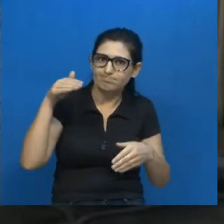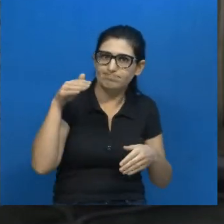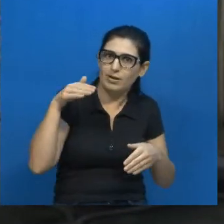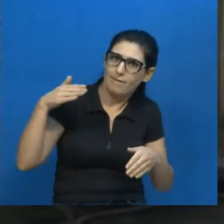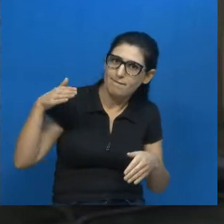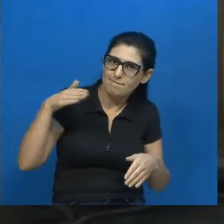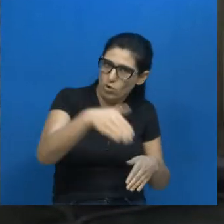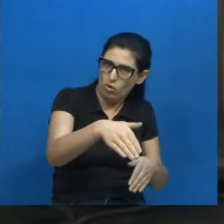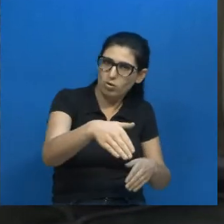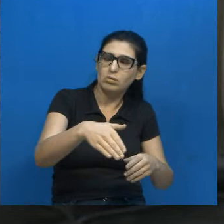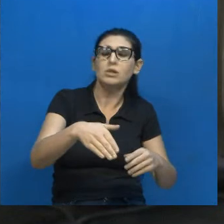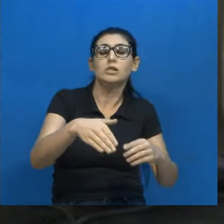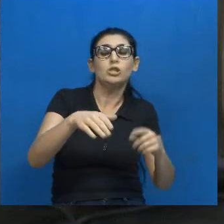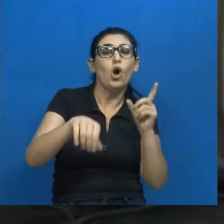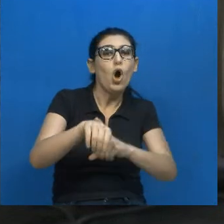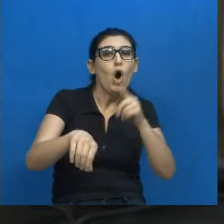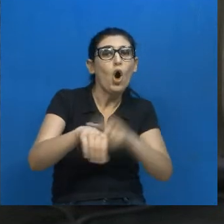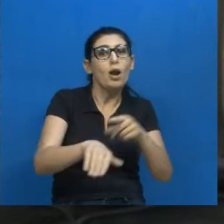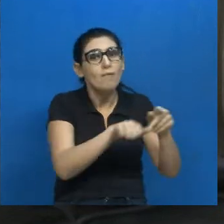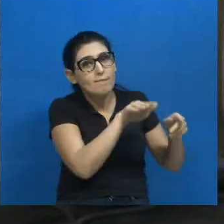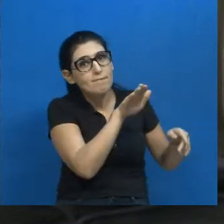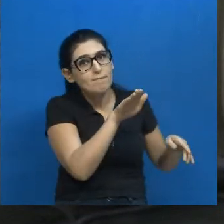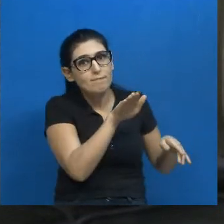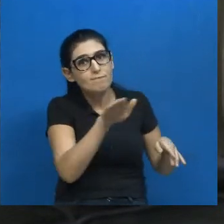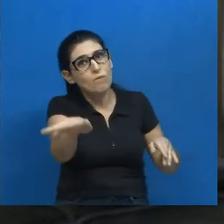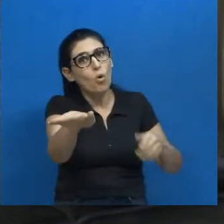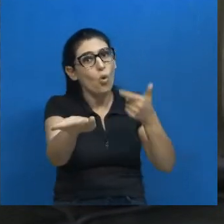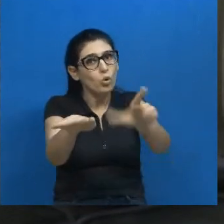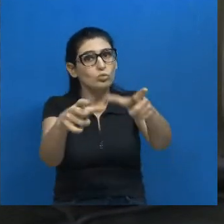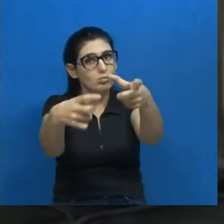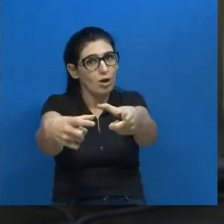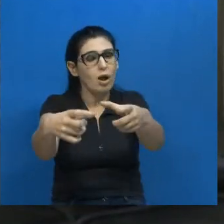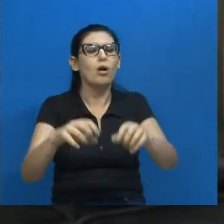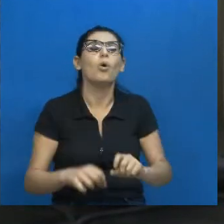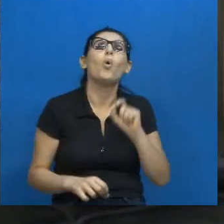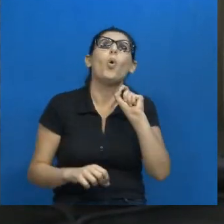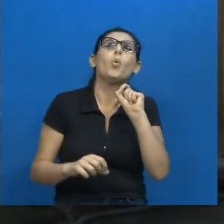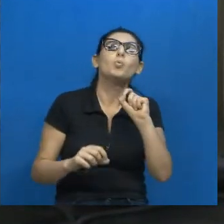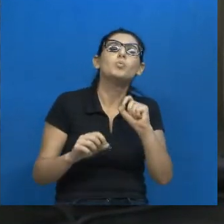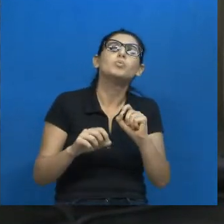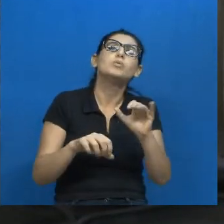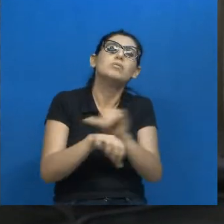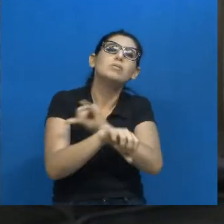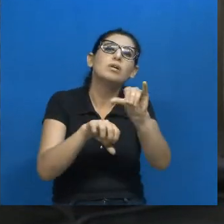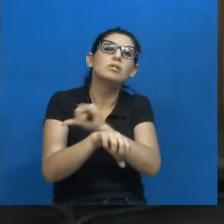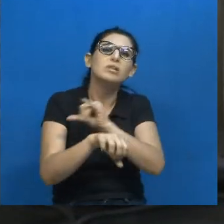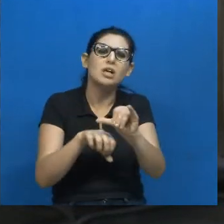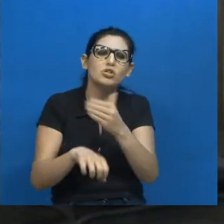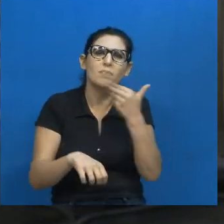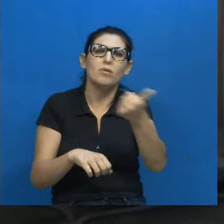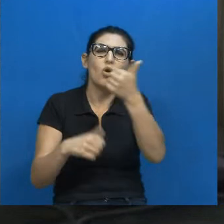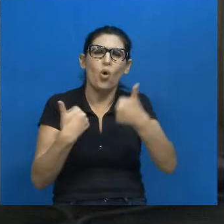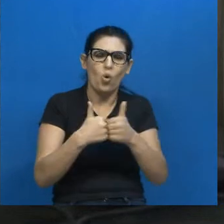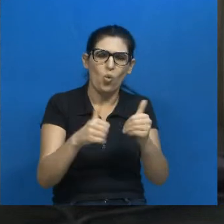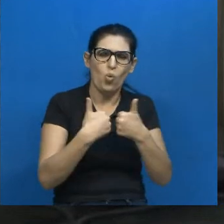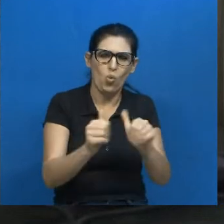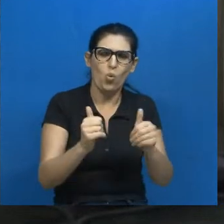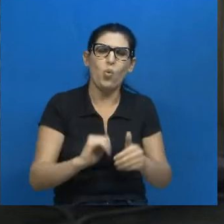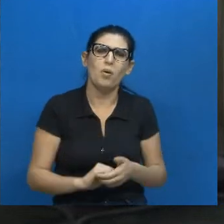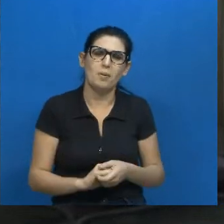Então, na verdade, o que se fez para poder melhorar o transporte, para ficar claro para vocês? Na verdade, tentou-se